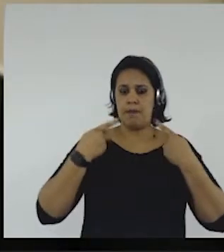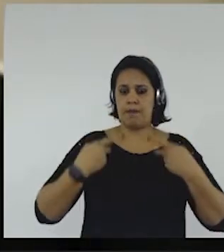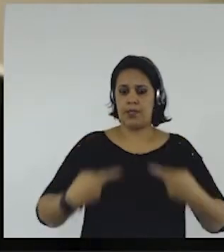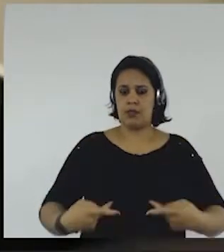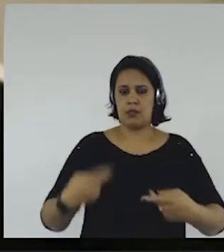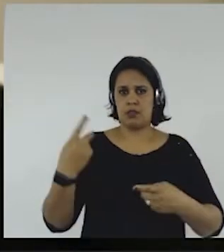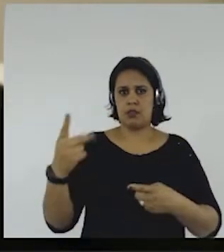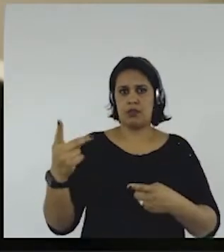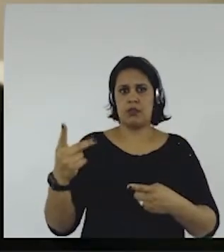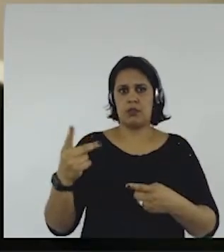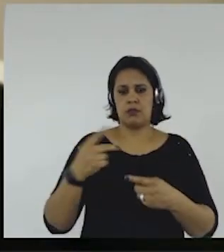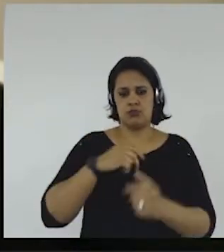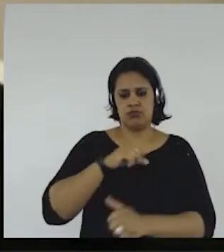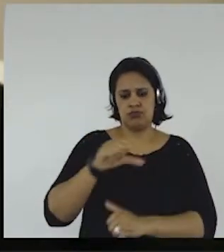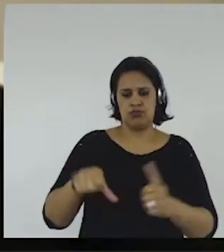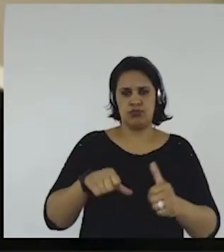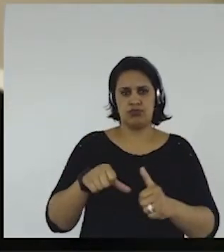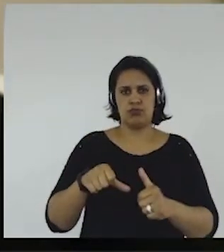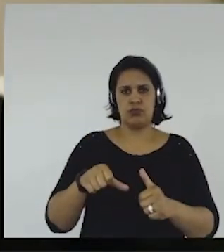que influenciou todos nós.